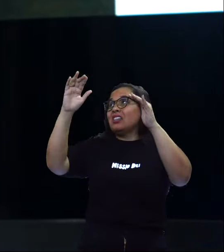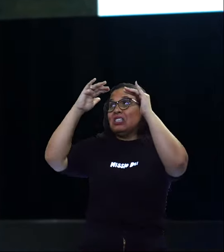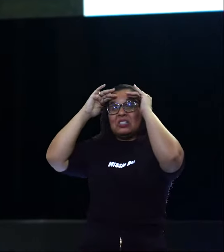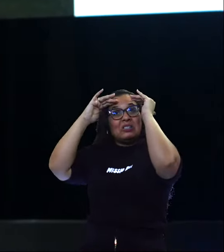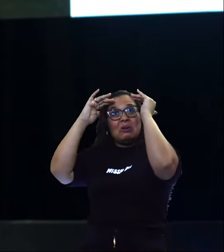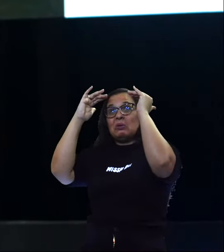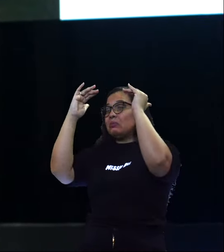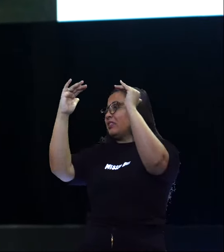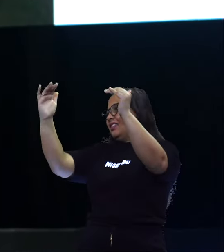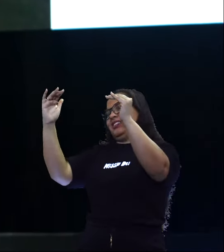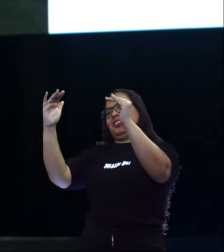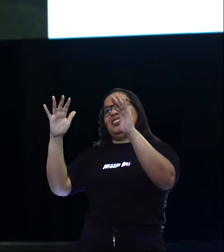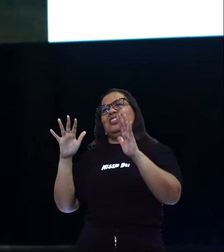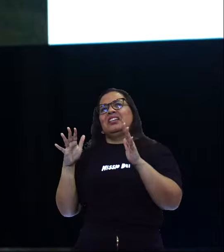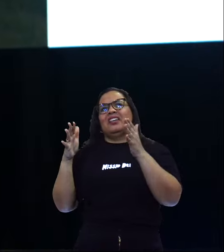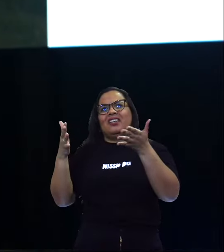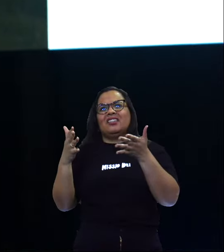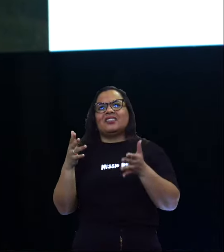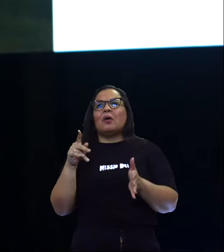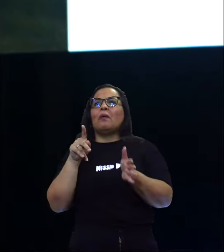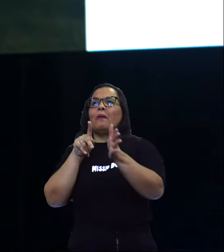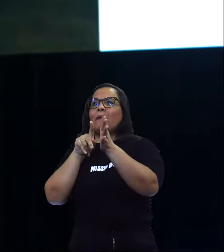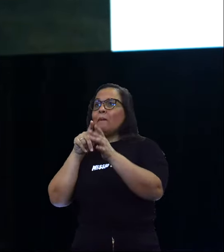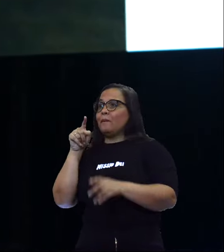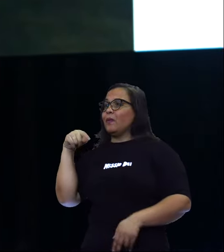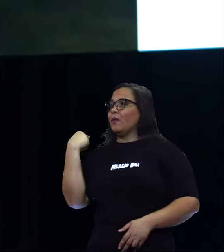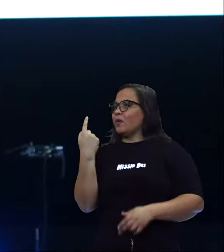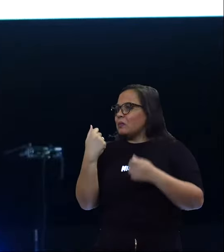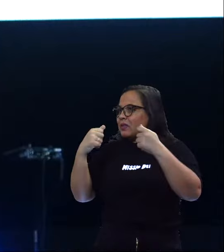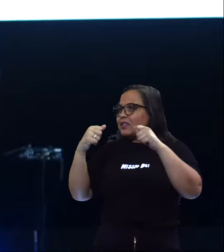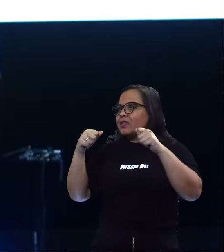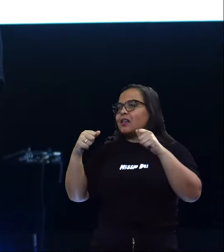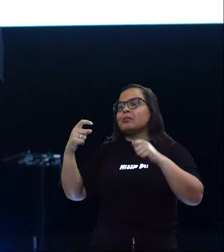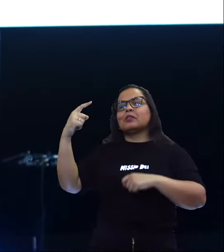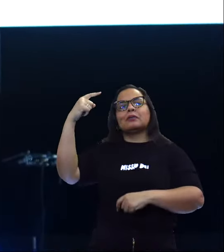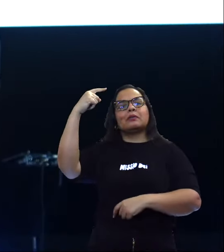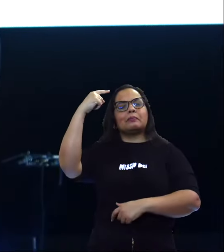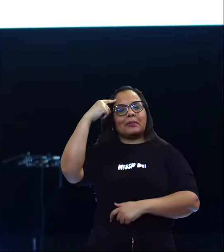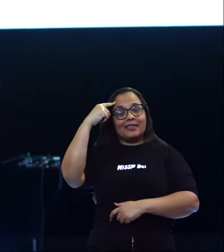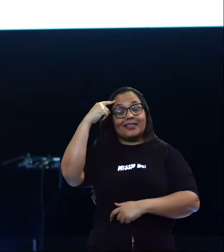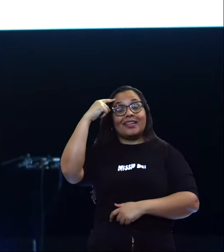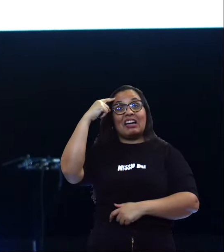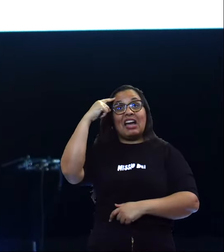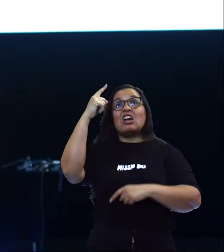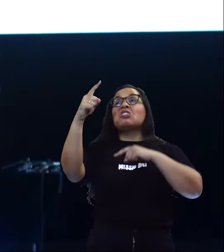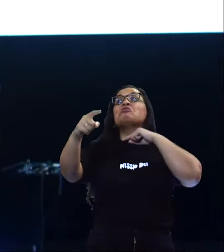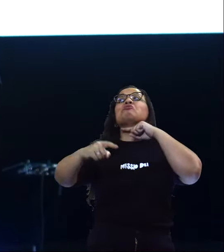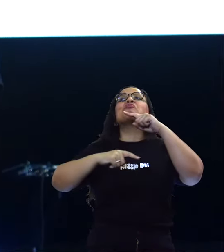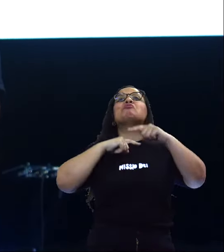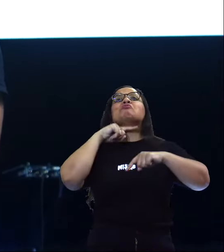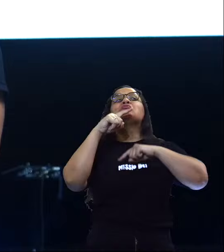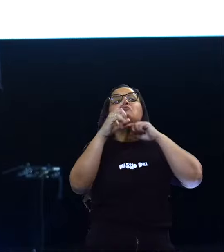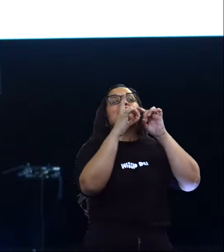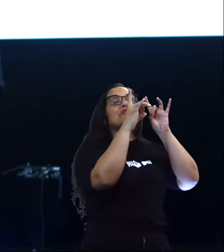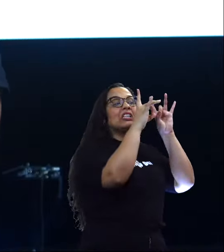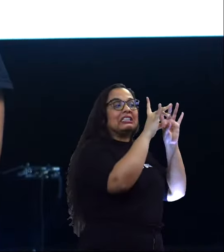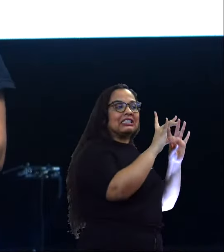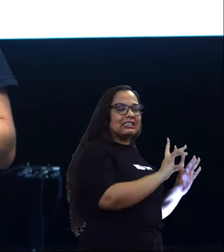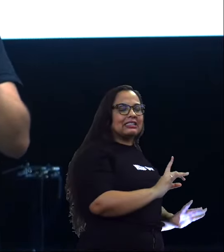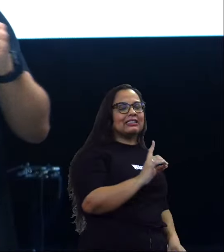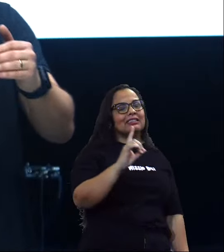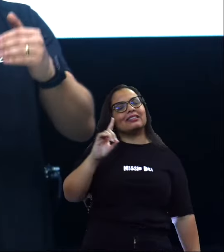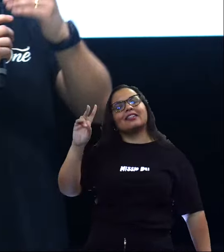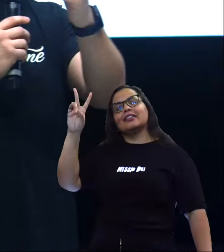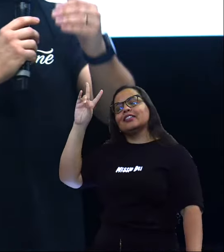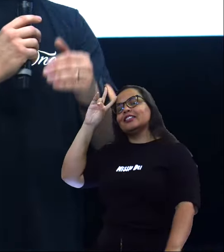ficar peregrinando no deserto, vai ficar dando volta, porque está duvidando daquilo que Deus está revelando, daquilo que Deus está falando. Eu não sou daqueles que retrocedem, sou daqueles